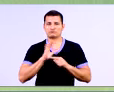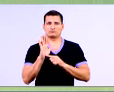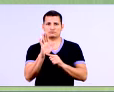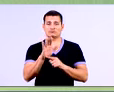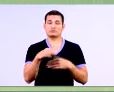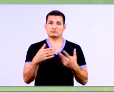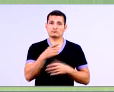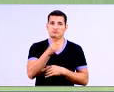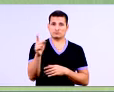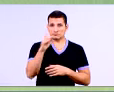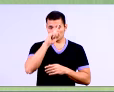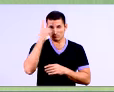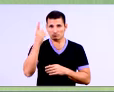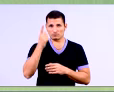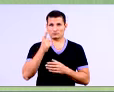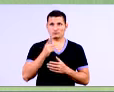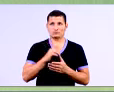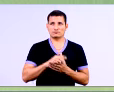forem criar